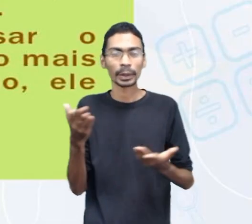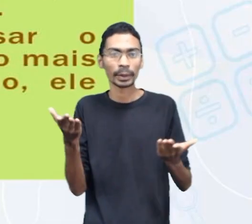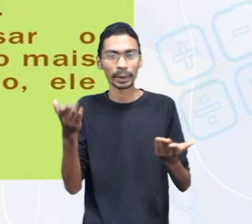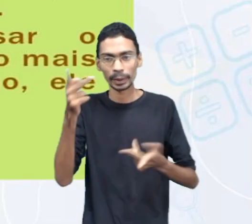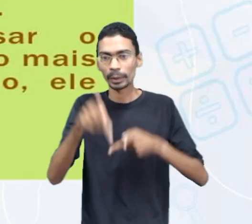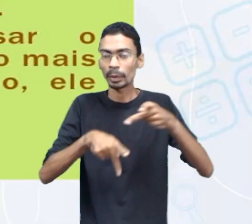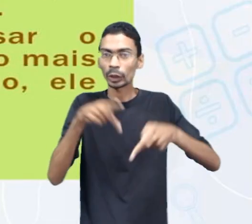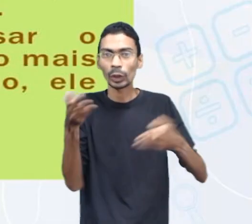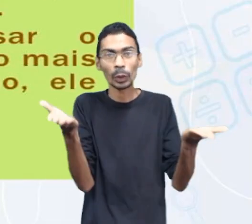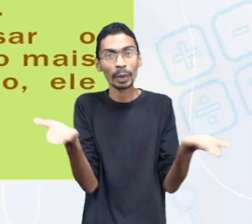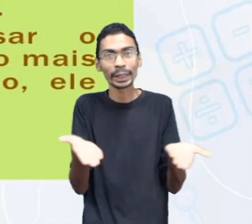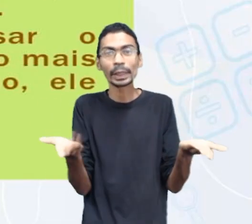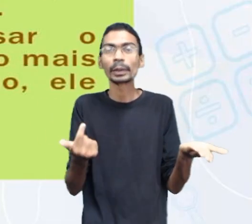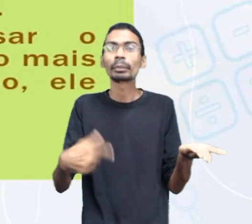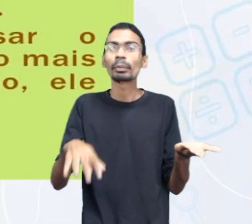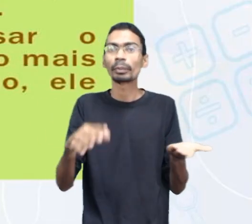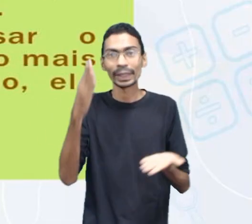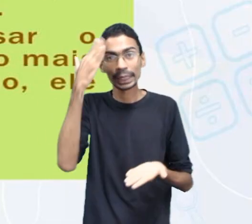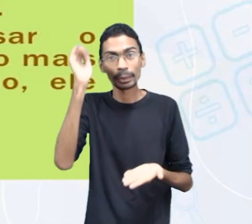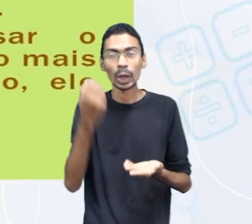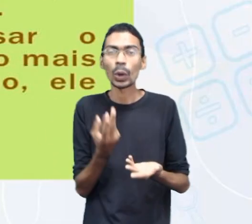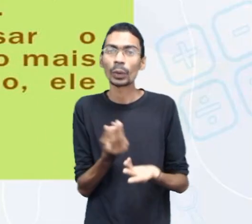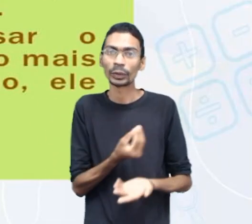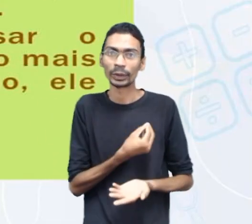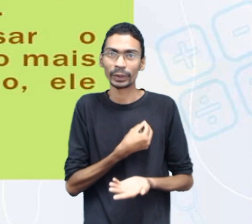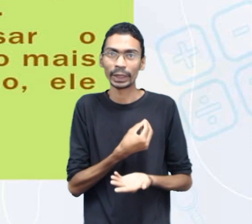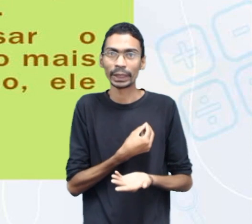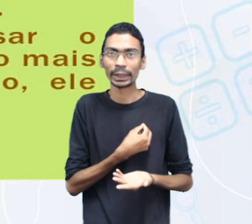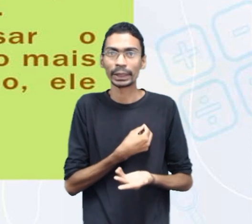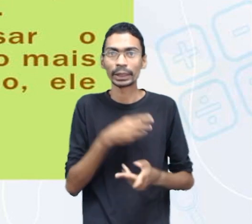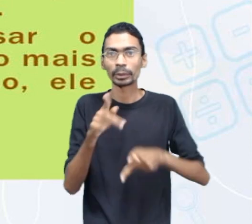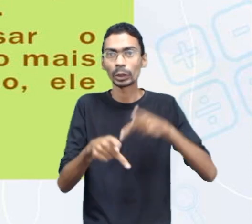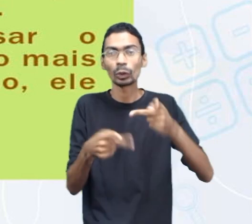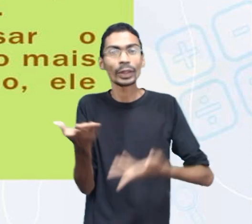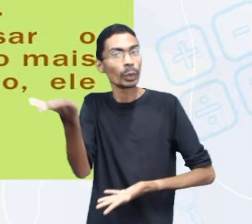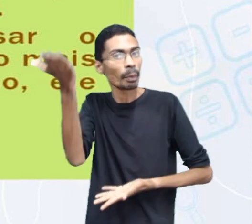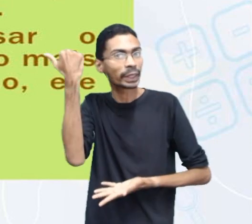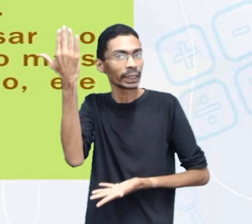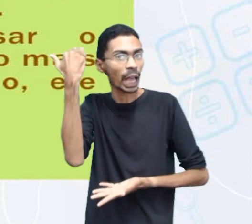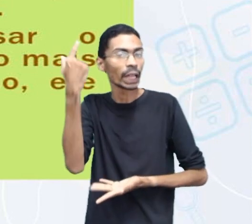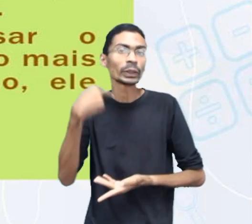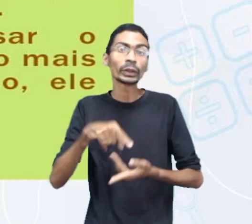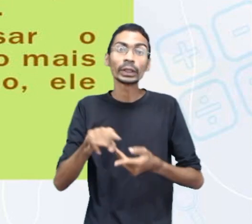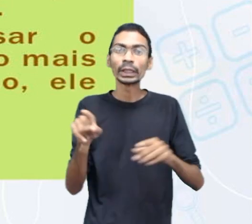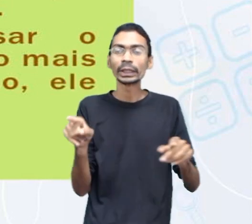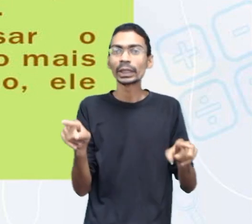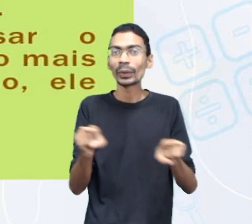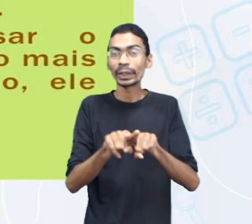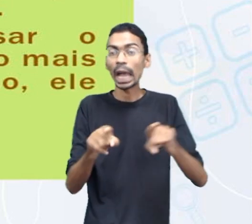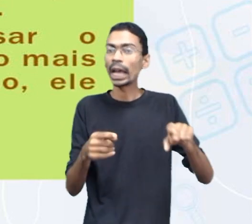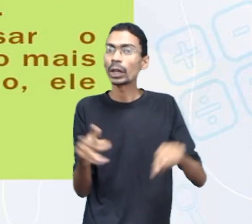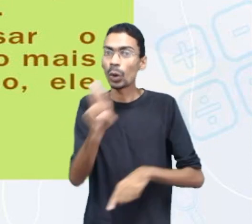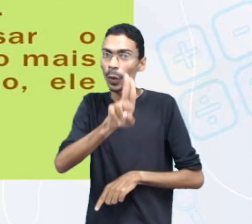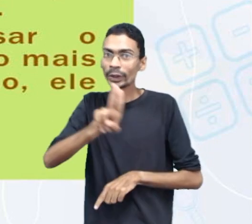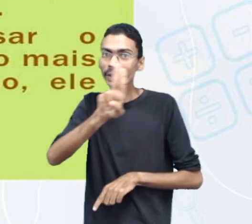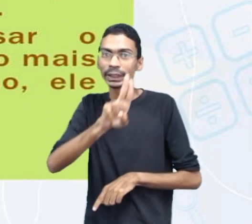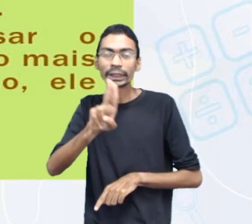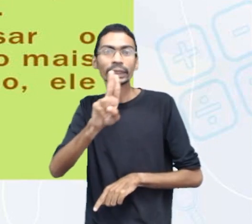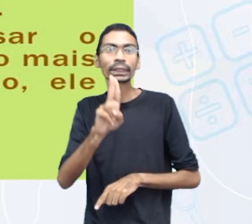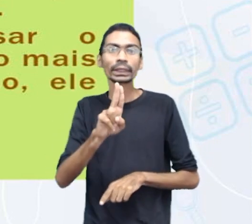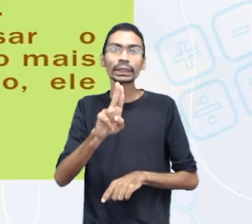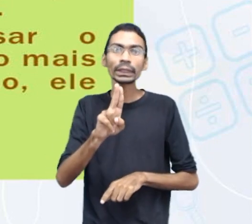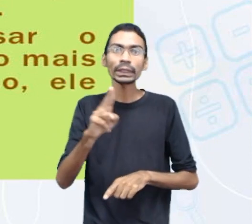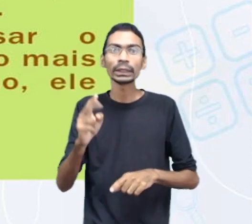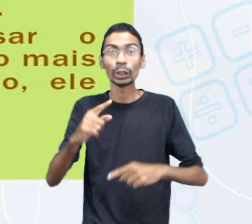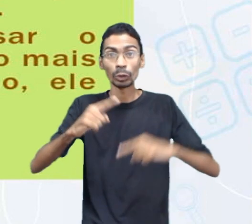pessoas do presente possam saber como viver as pessoas no passado certo e ele vai utilizar as fontes